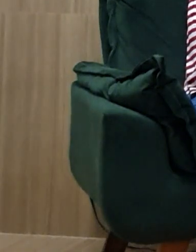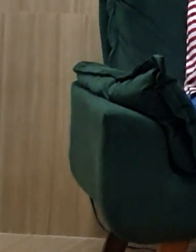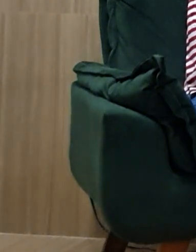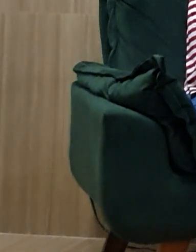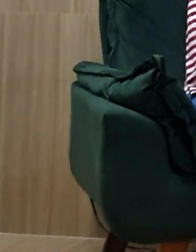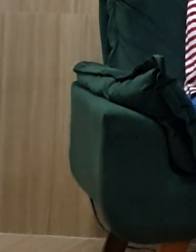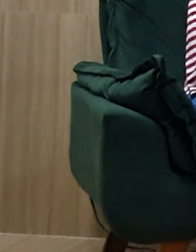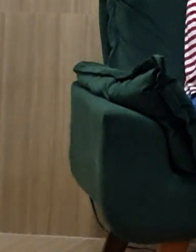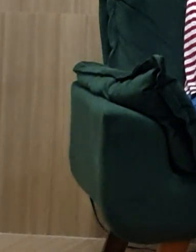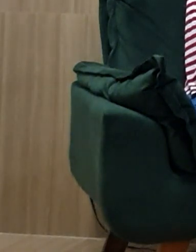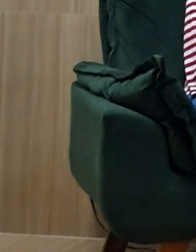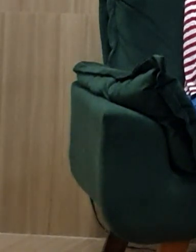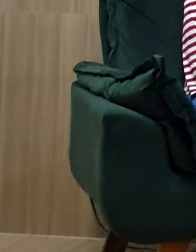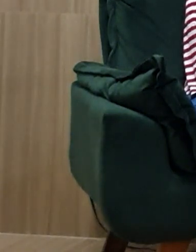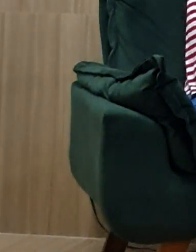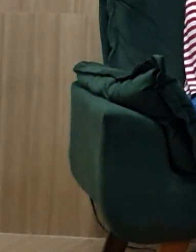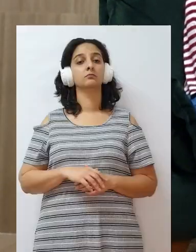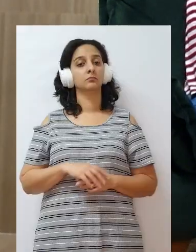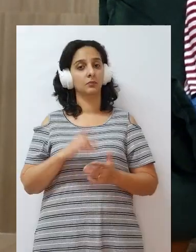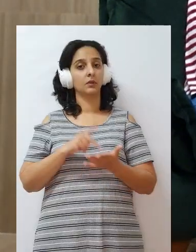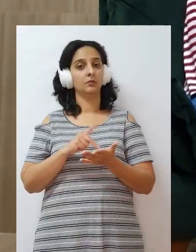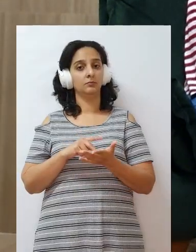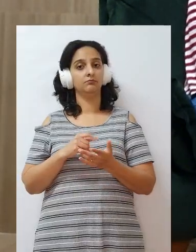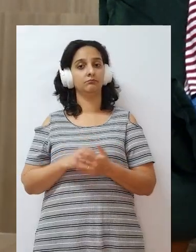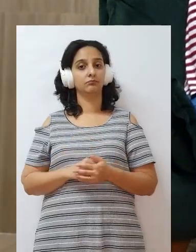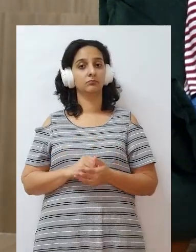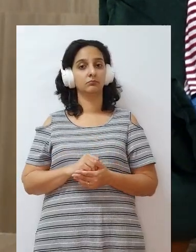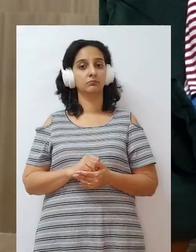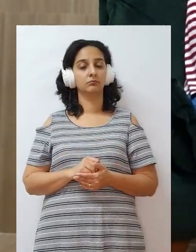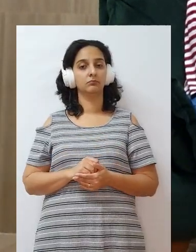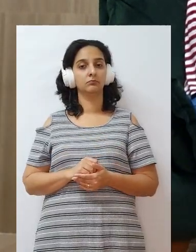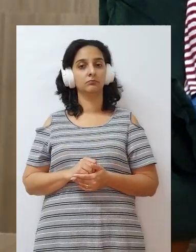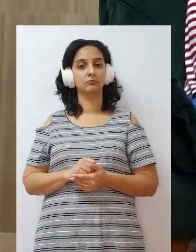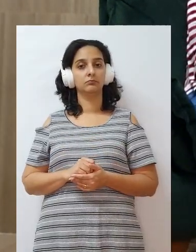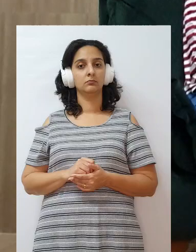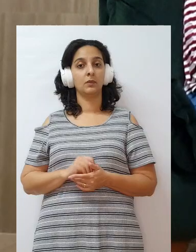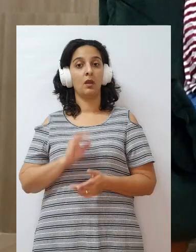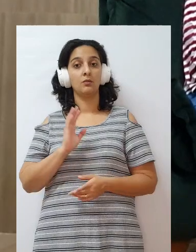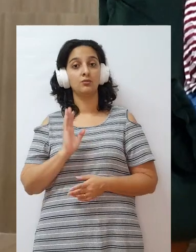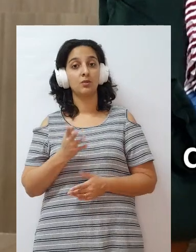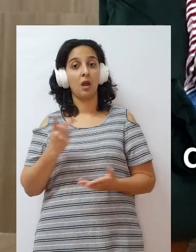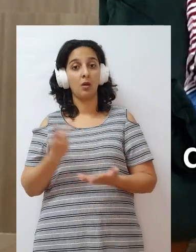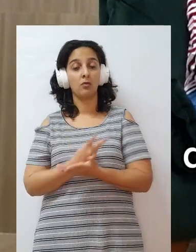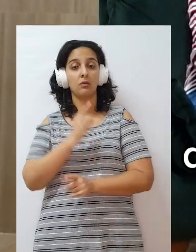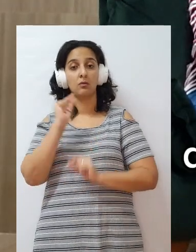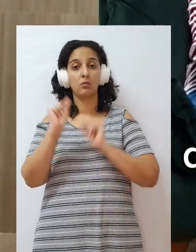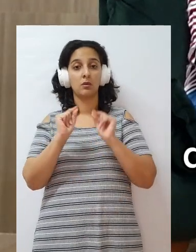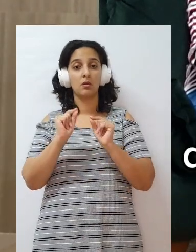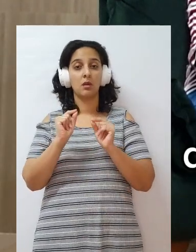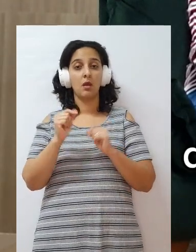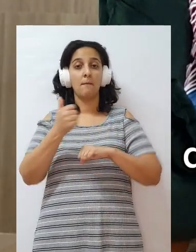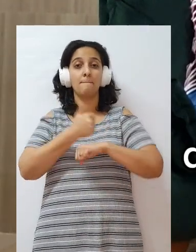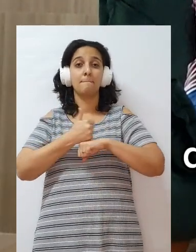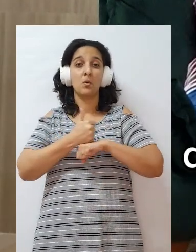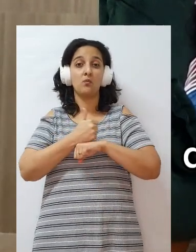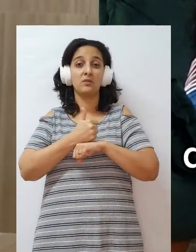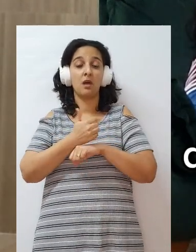uma fatalidade, a morte, né? Eu já ouvi relatos de profissionais da saúde que não